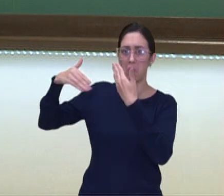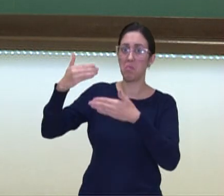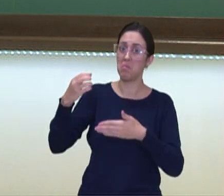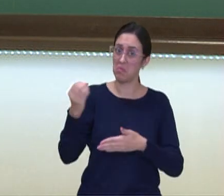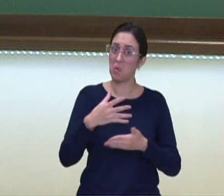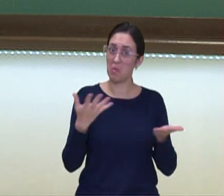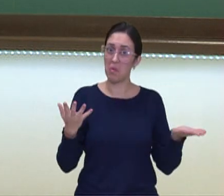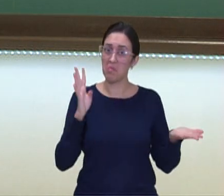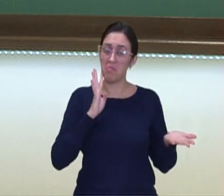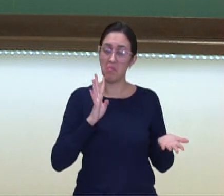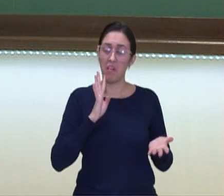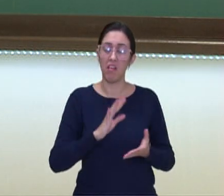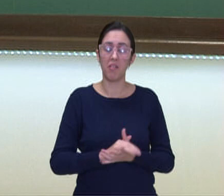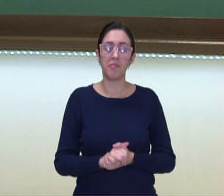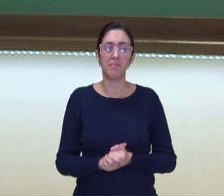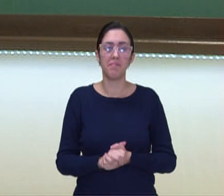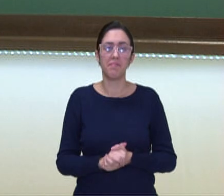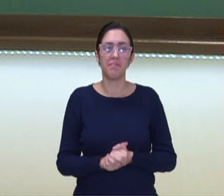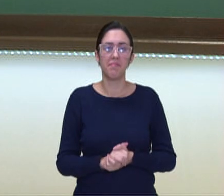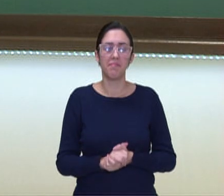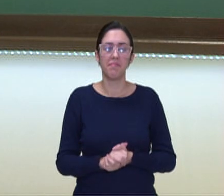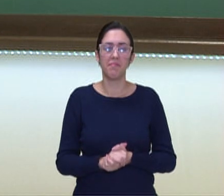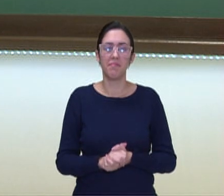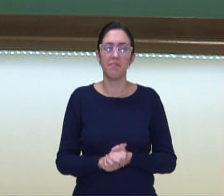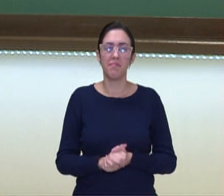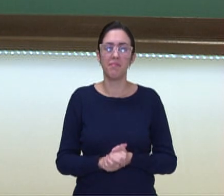né? Então, tá aí.